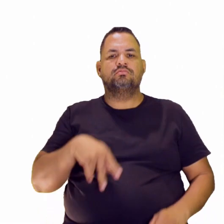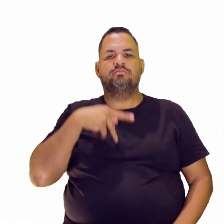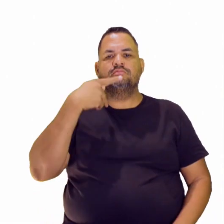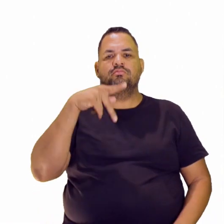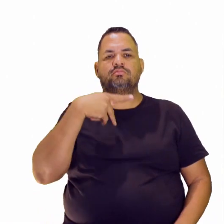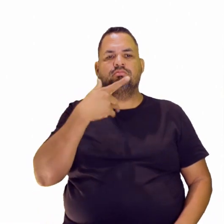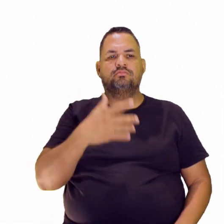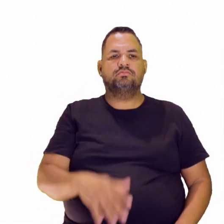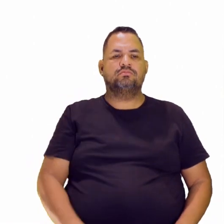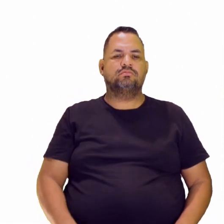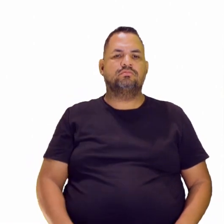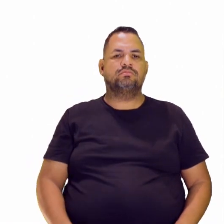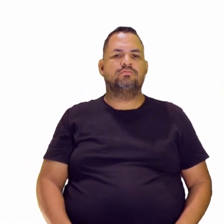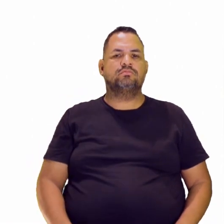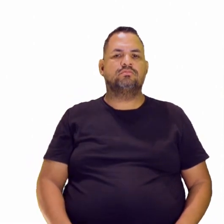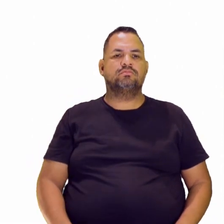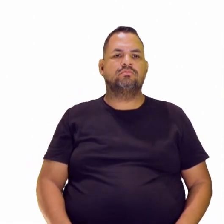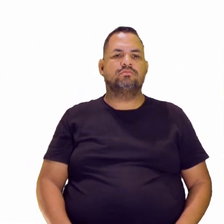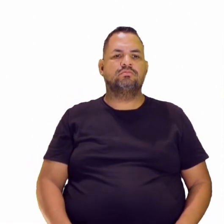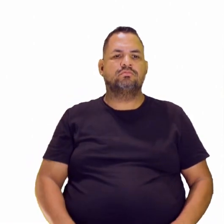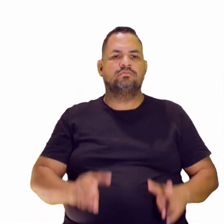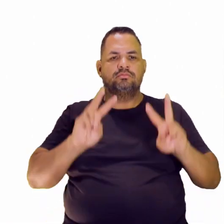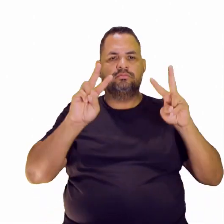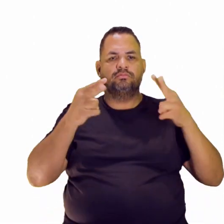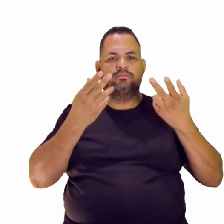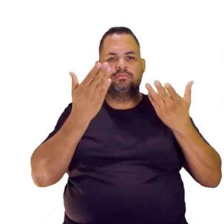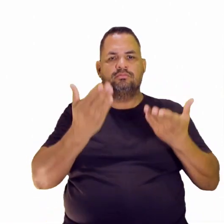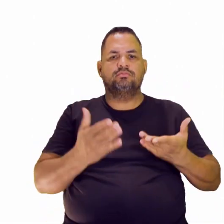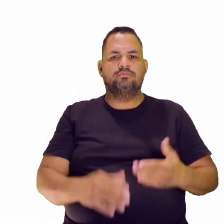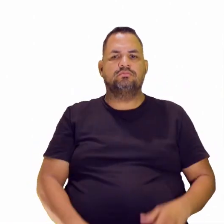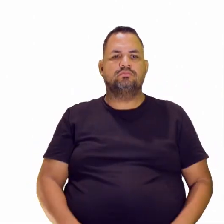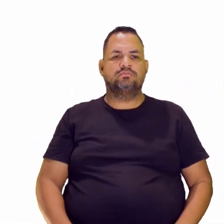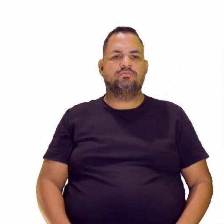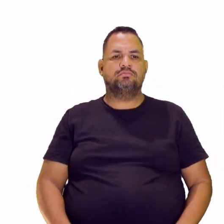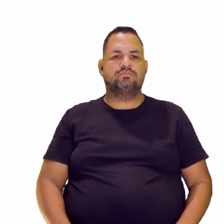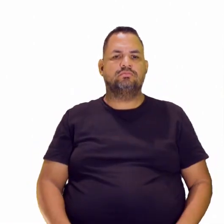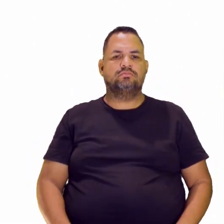falar sobre esse tema aqui, que